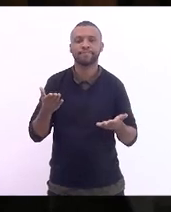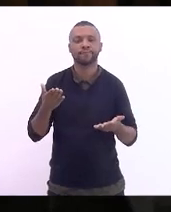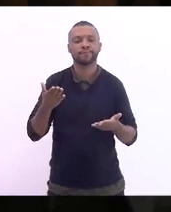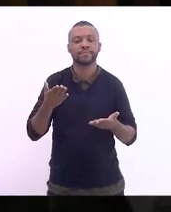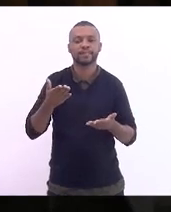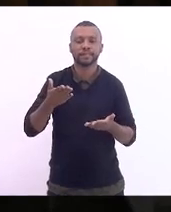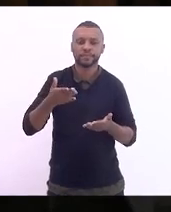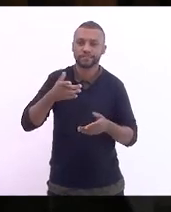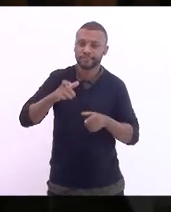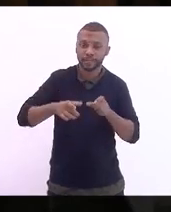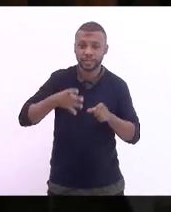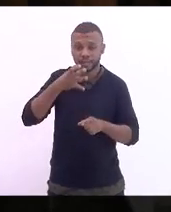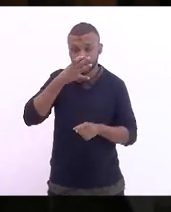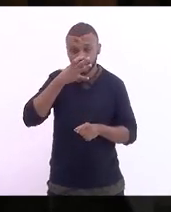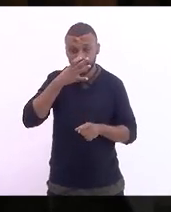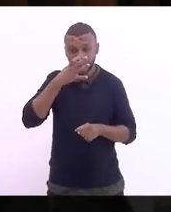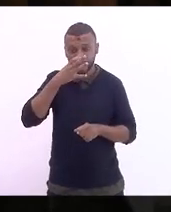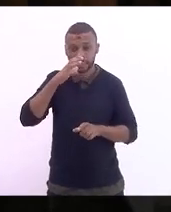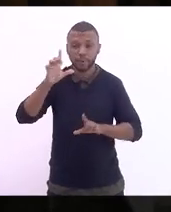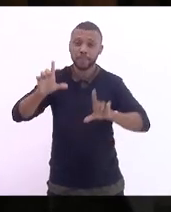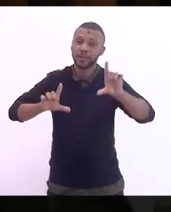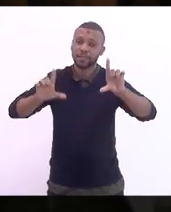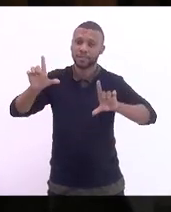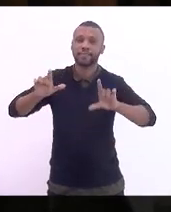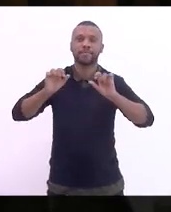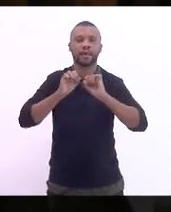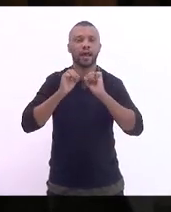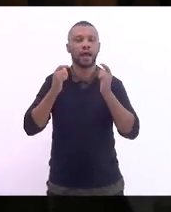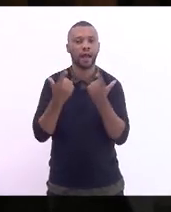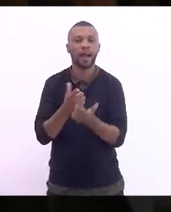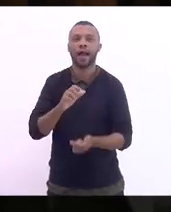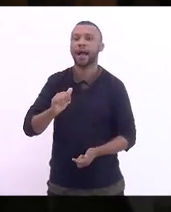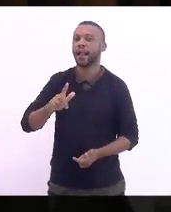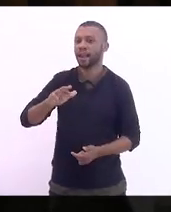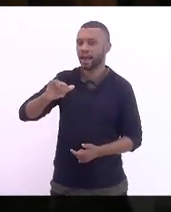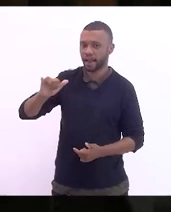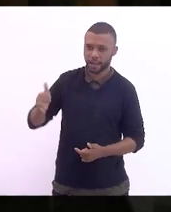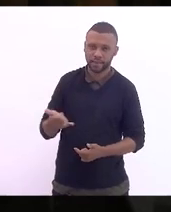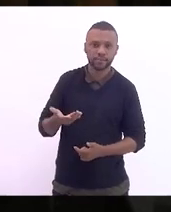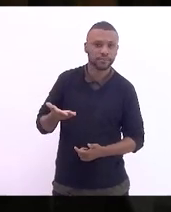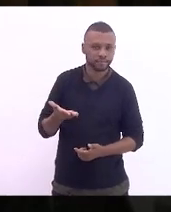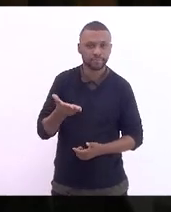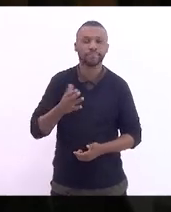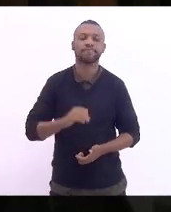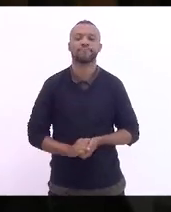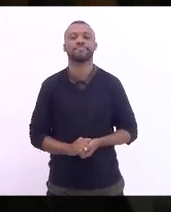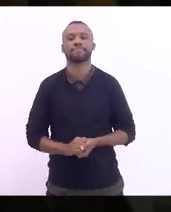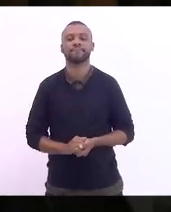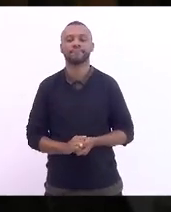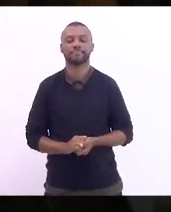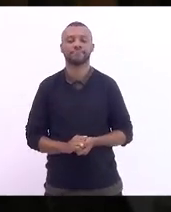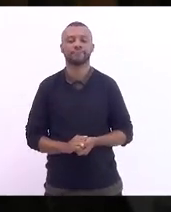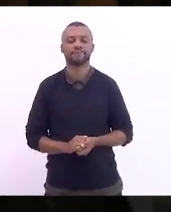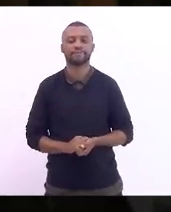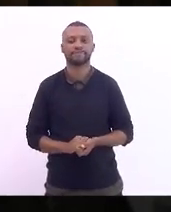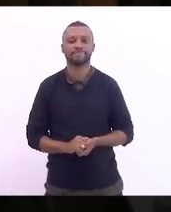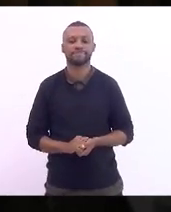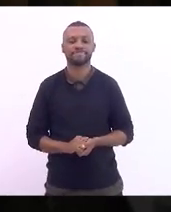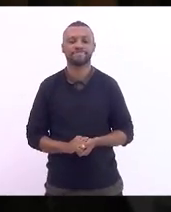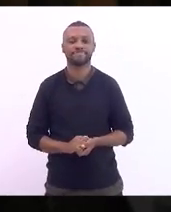telespectadores que nos assistem através da TV alerj